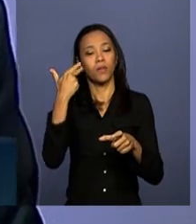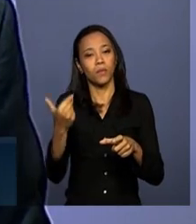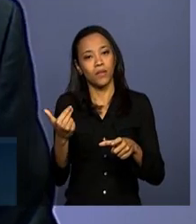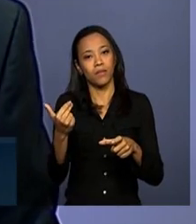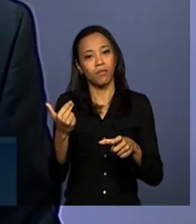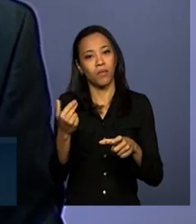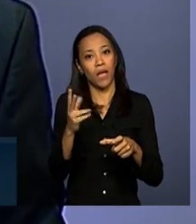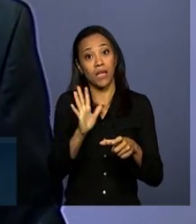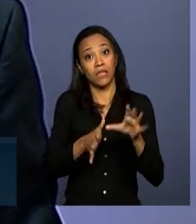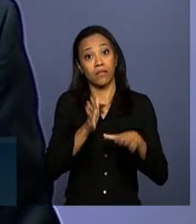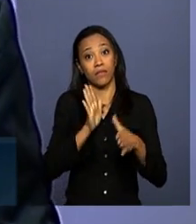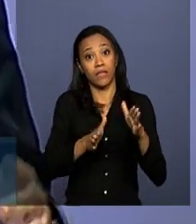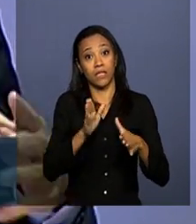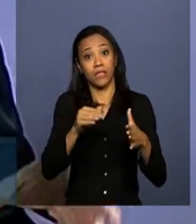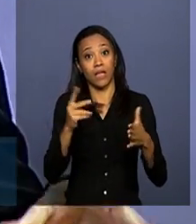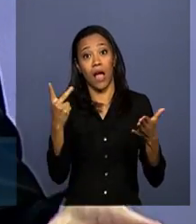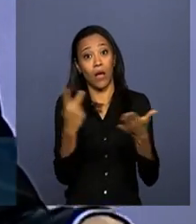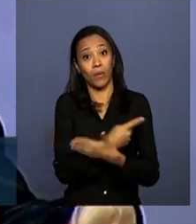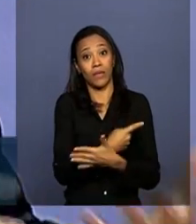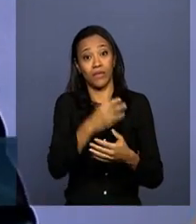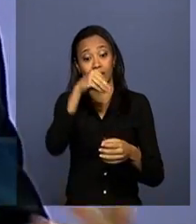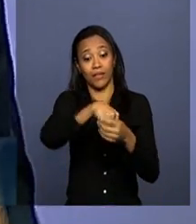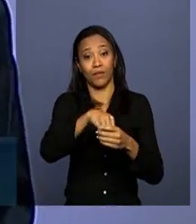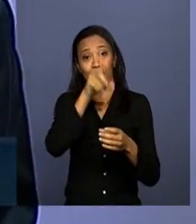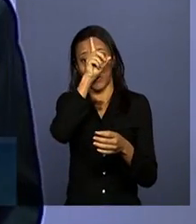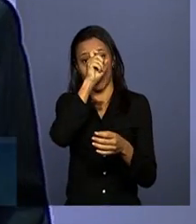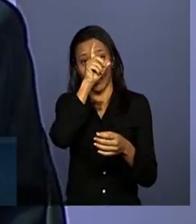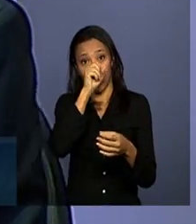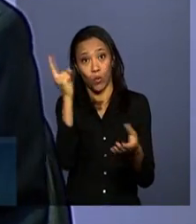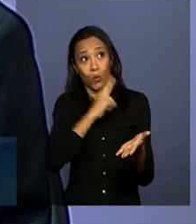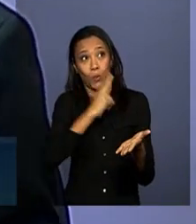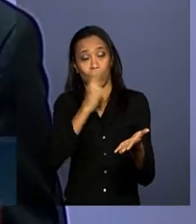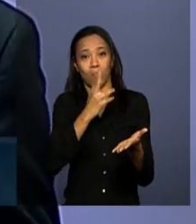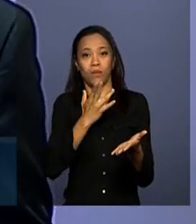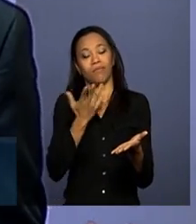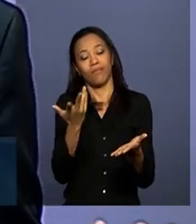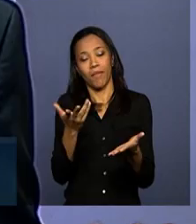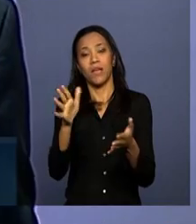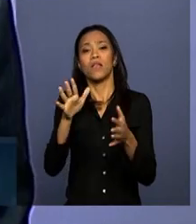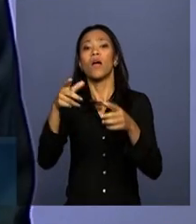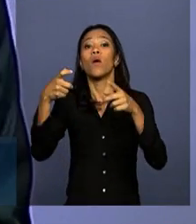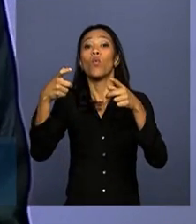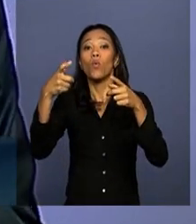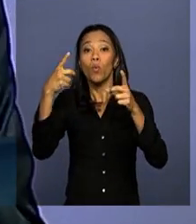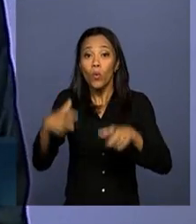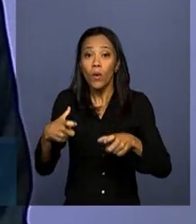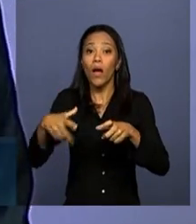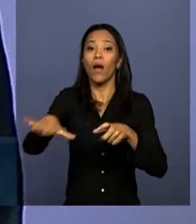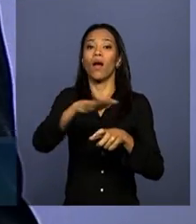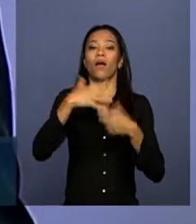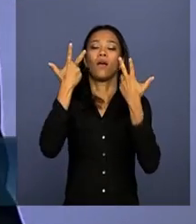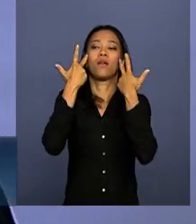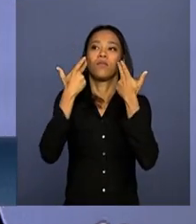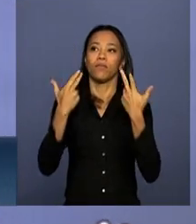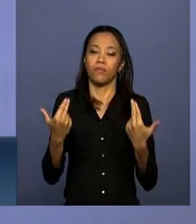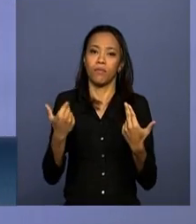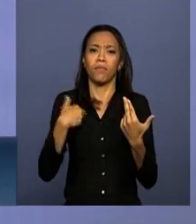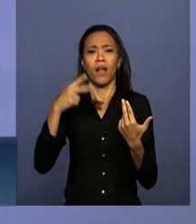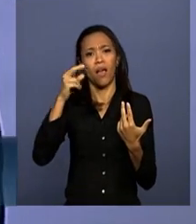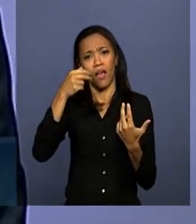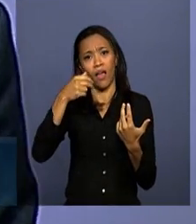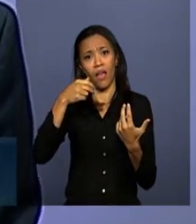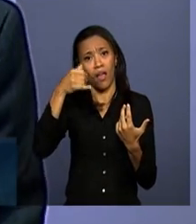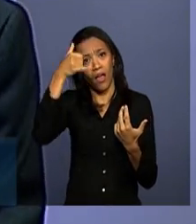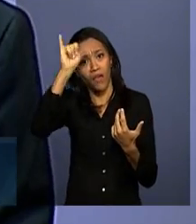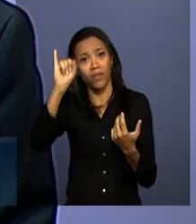sempre, porque muitas vezes é um serviço de urgência, mas num ambiente um pouco mais tranquilo do que você tem hoje, e evitando esta duplicidade, que